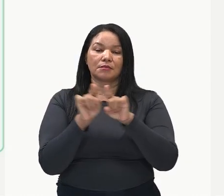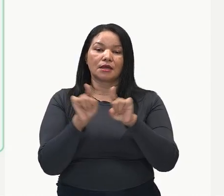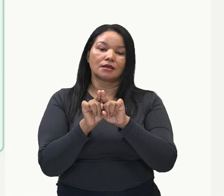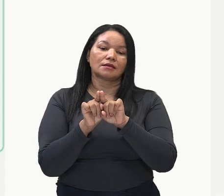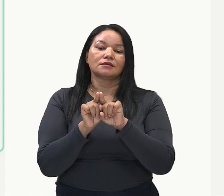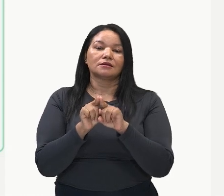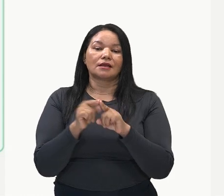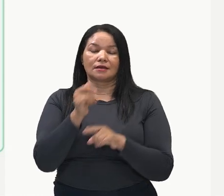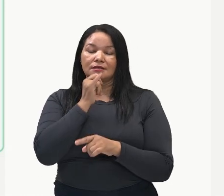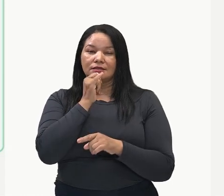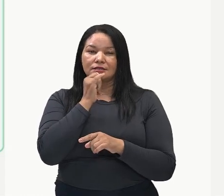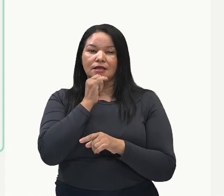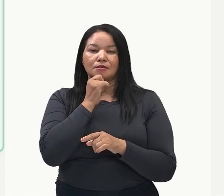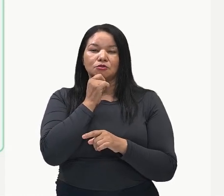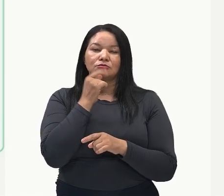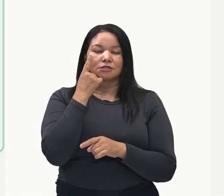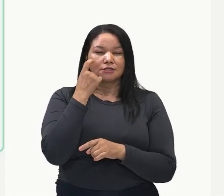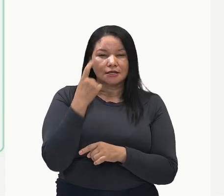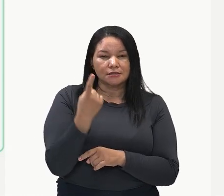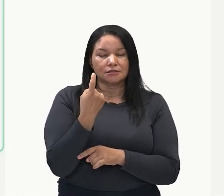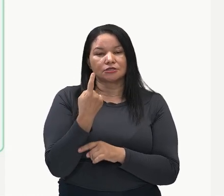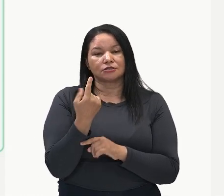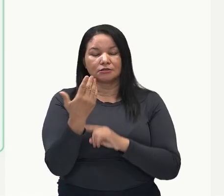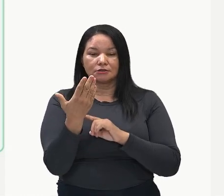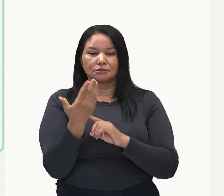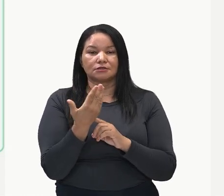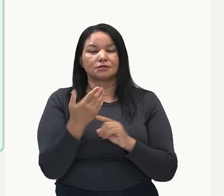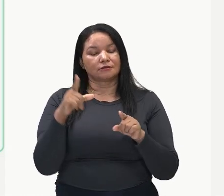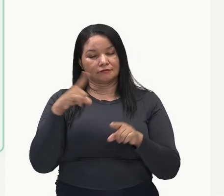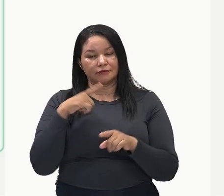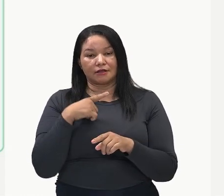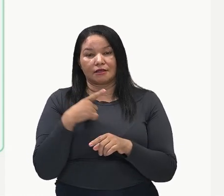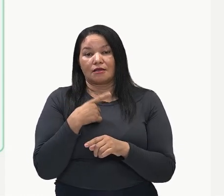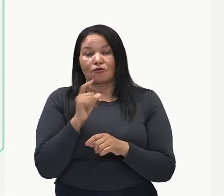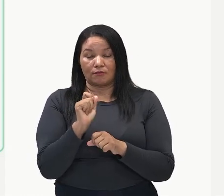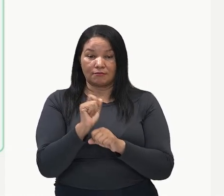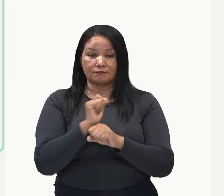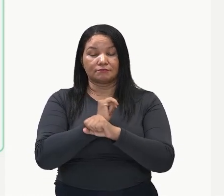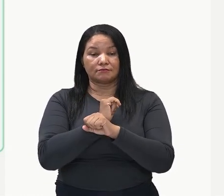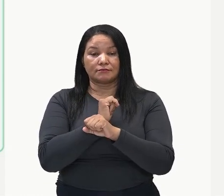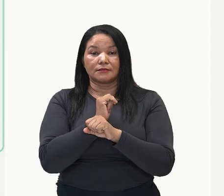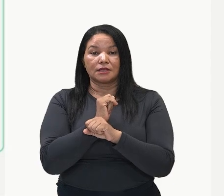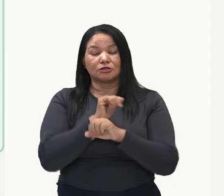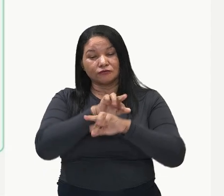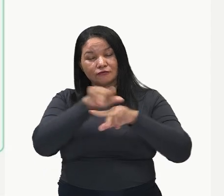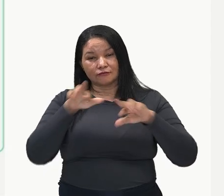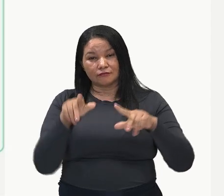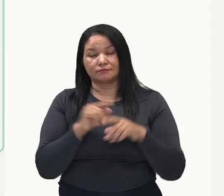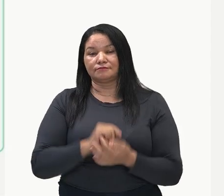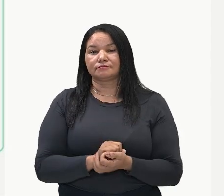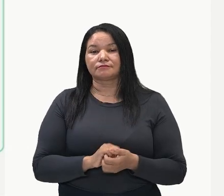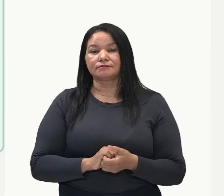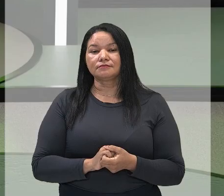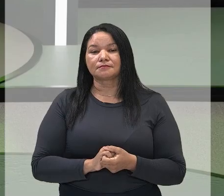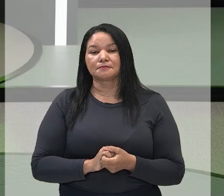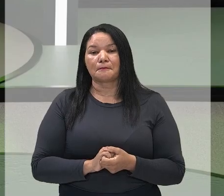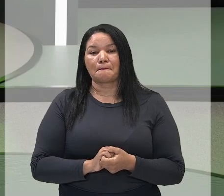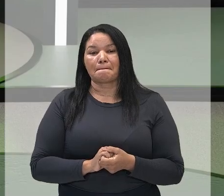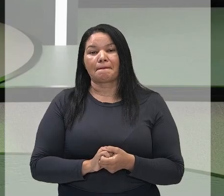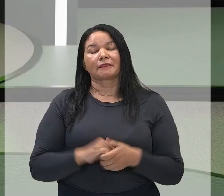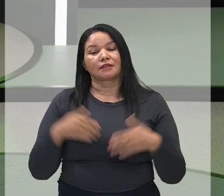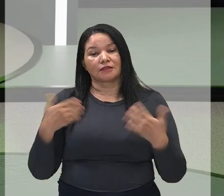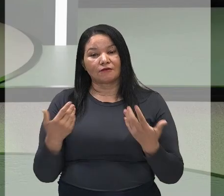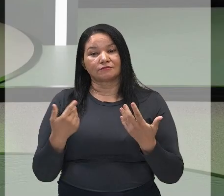interessantes sobre o nível de acidez das substâncias, certo? Bem, essa foi a